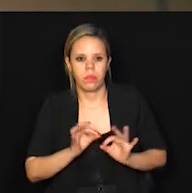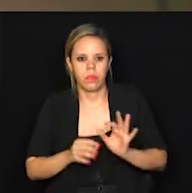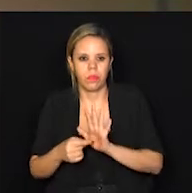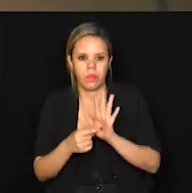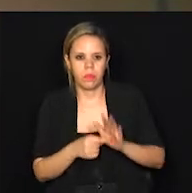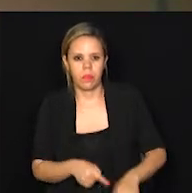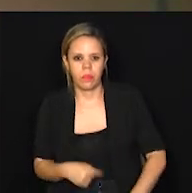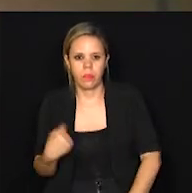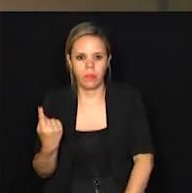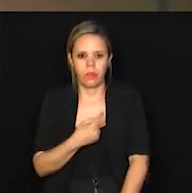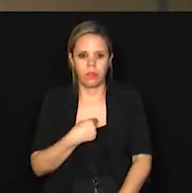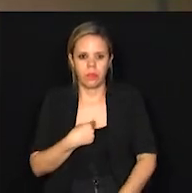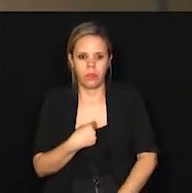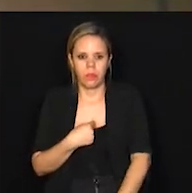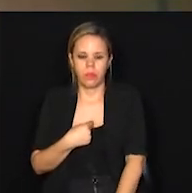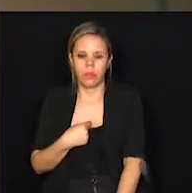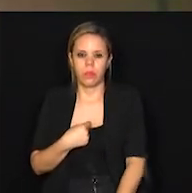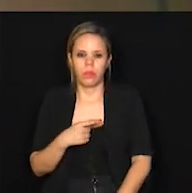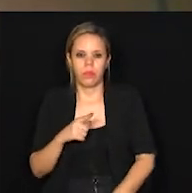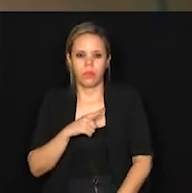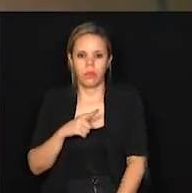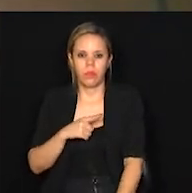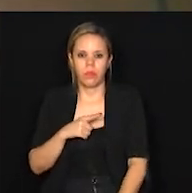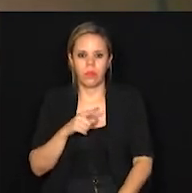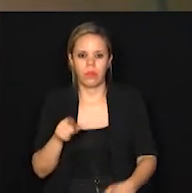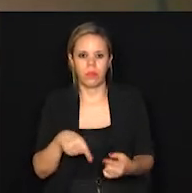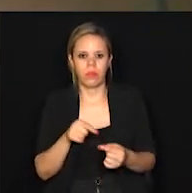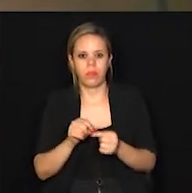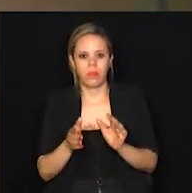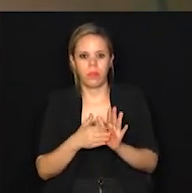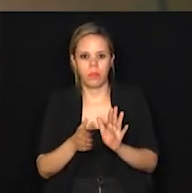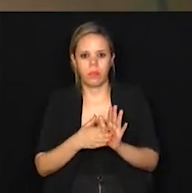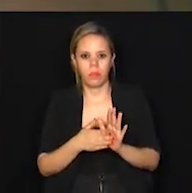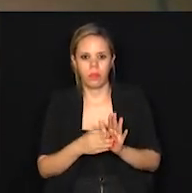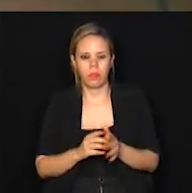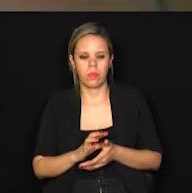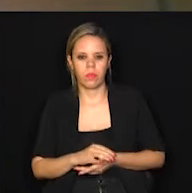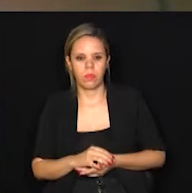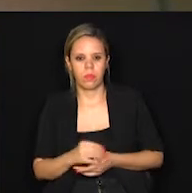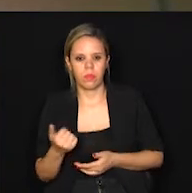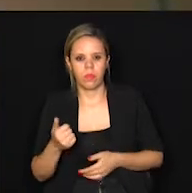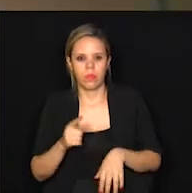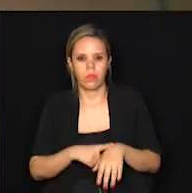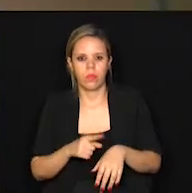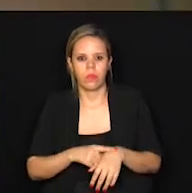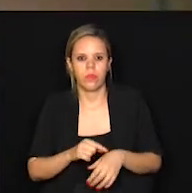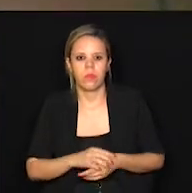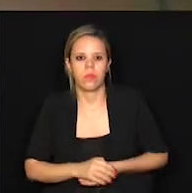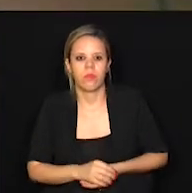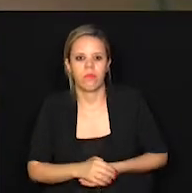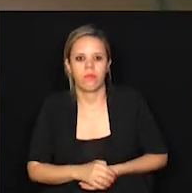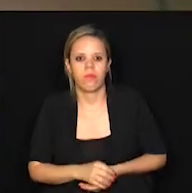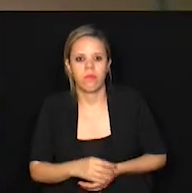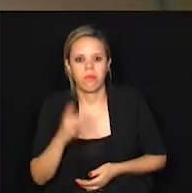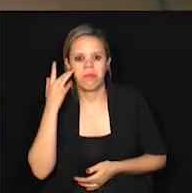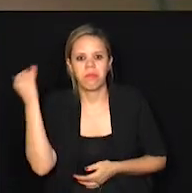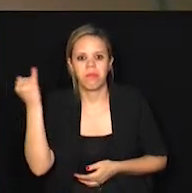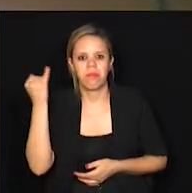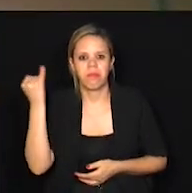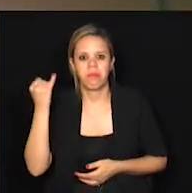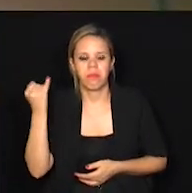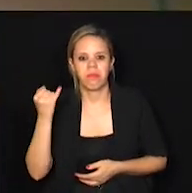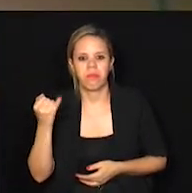escolas particulares de Campinas, que estão organizadas e que têm o seu posicionamento, e eu queria abrir